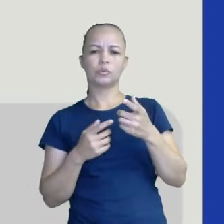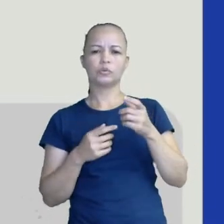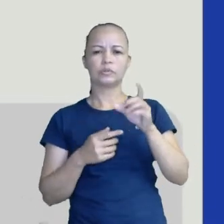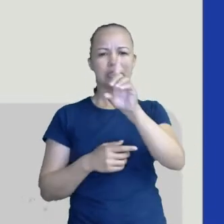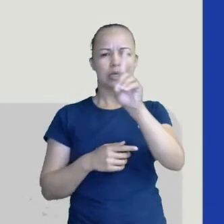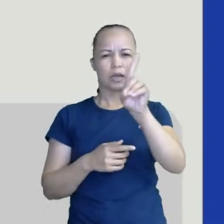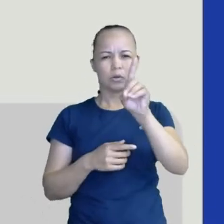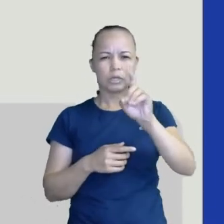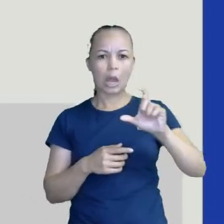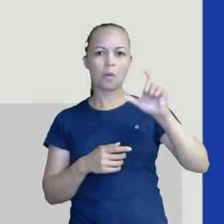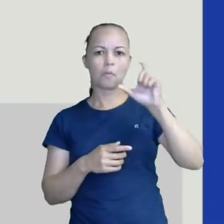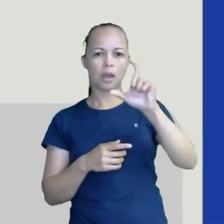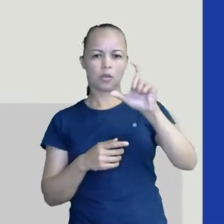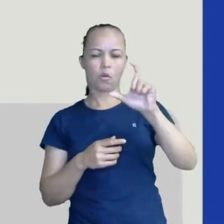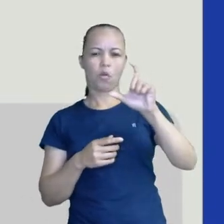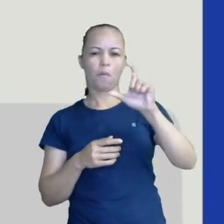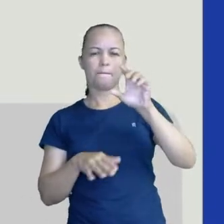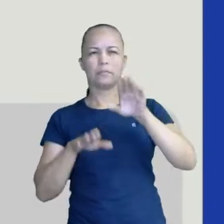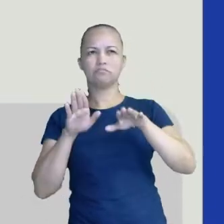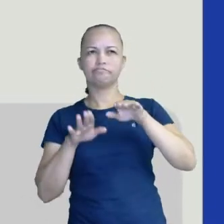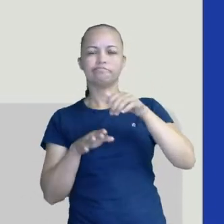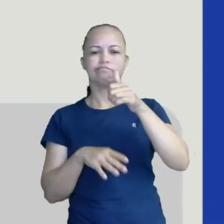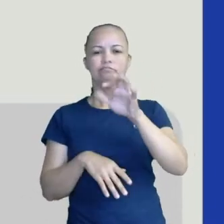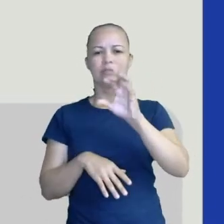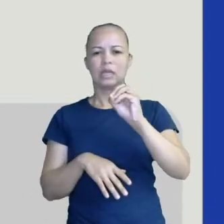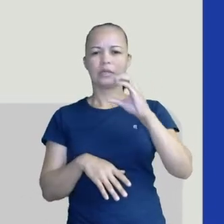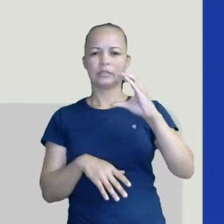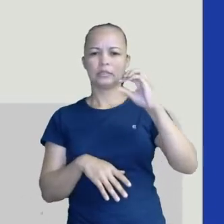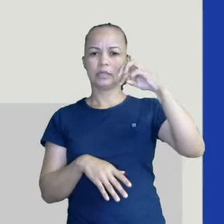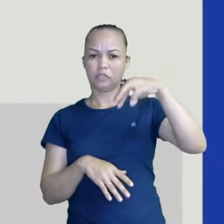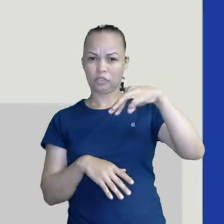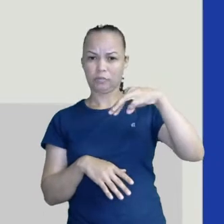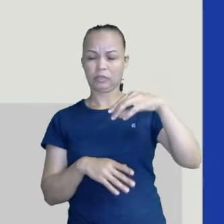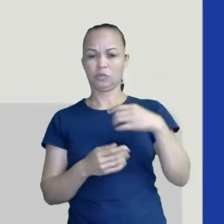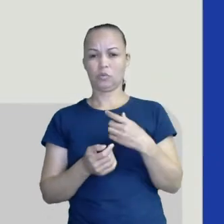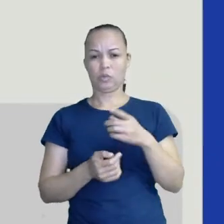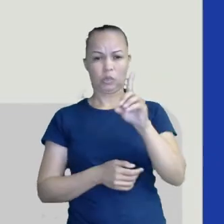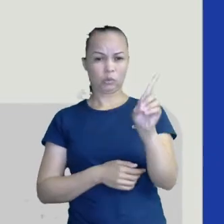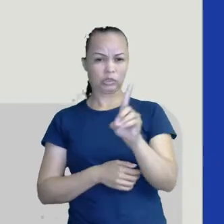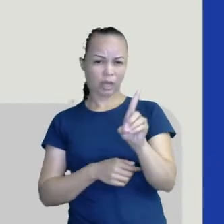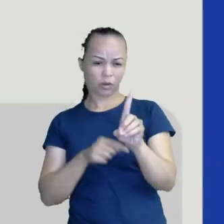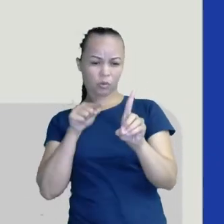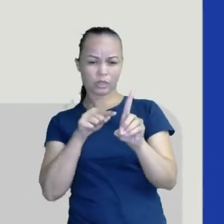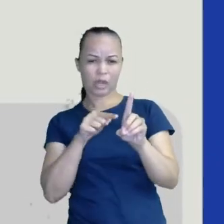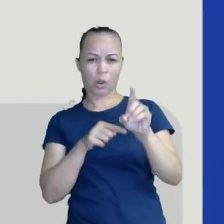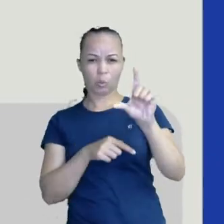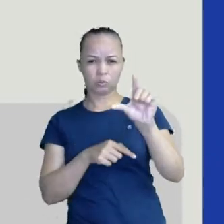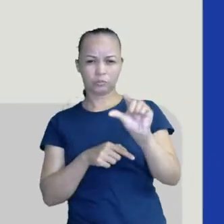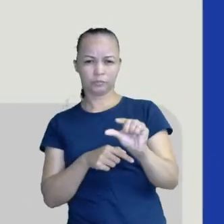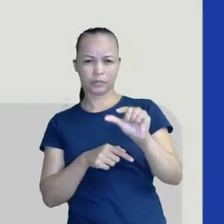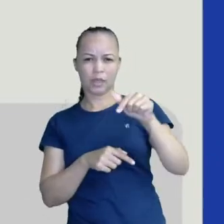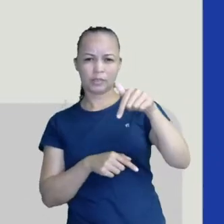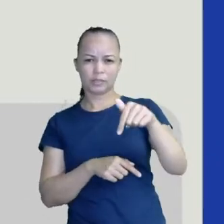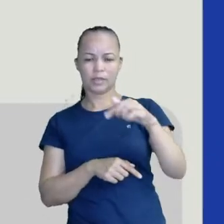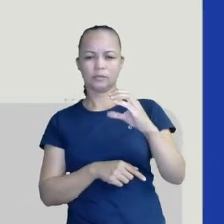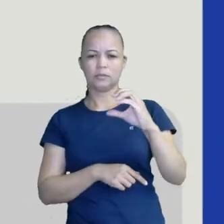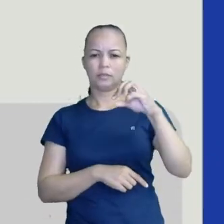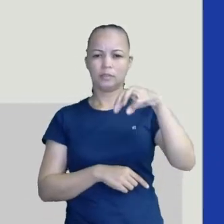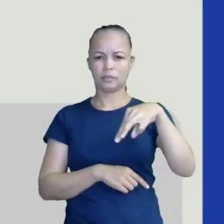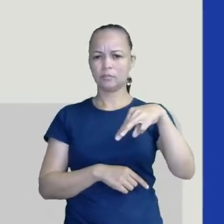medindo 10 cm e diagonal menor medindo 7cm